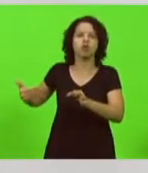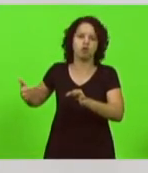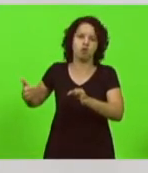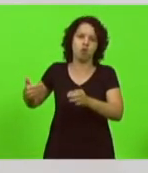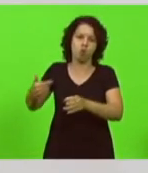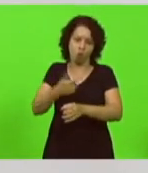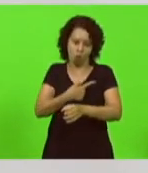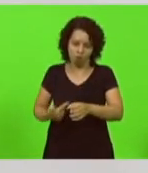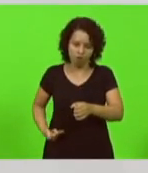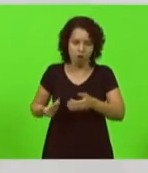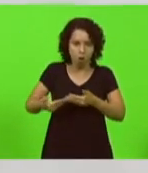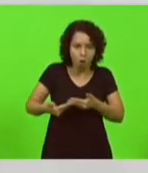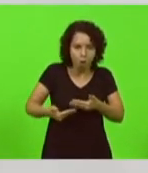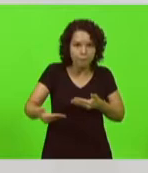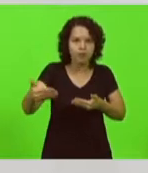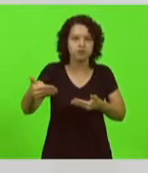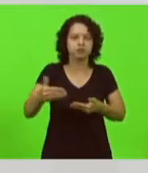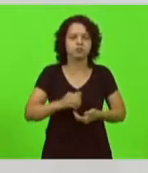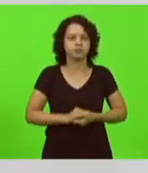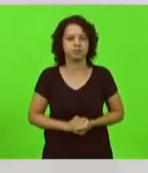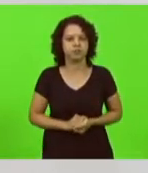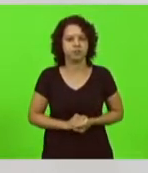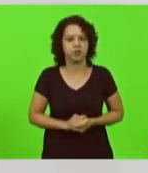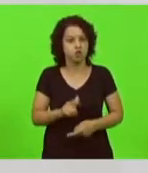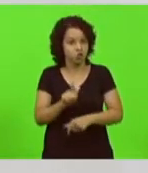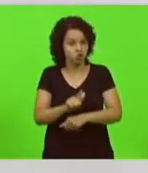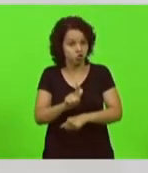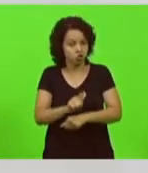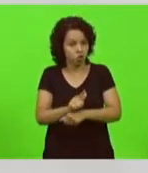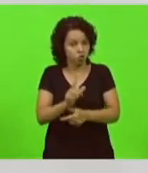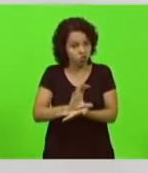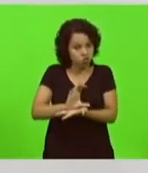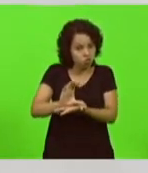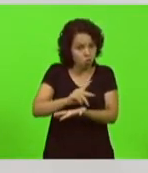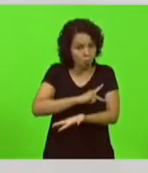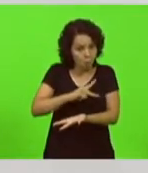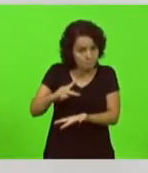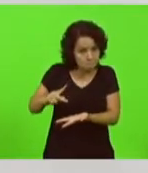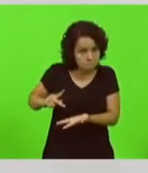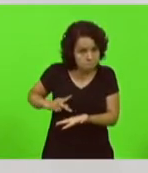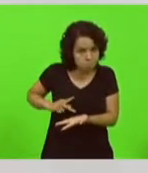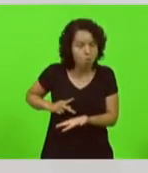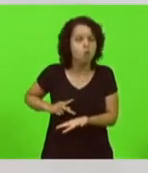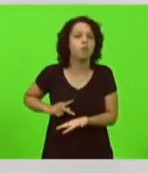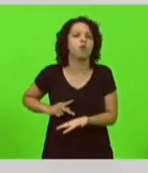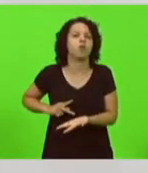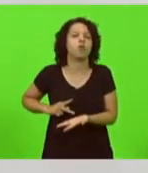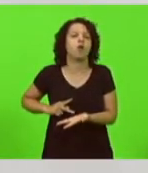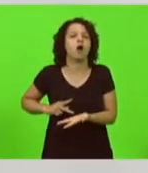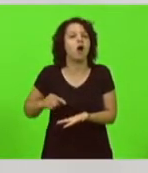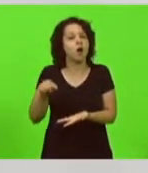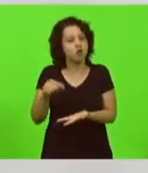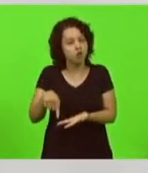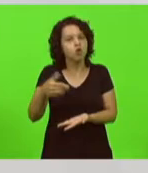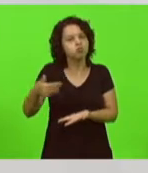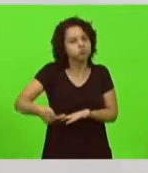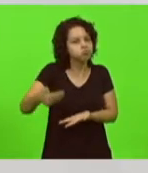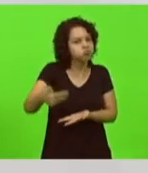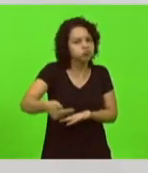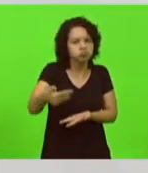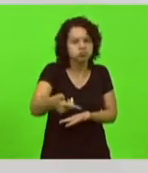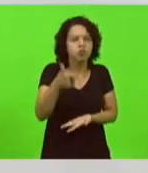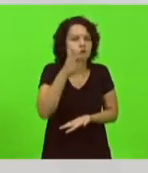governo. Na gestão dos recursos públicos, a responsabilidade tem sido uma constante. Cada real arrecadado